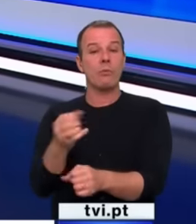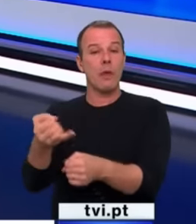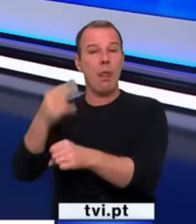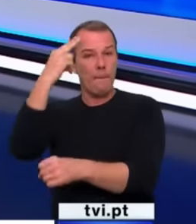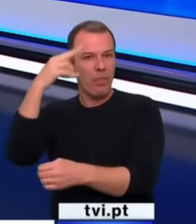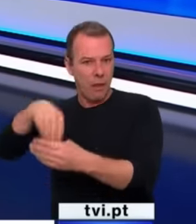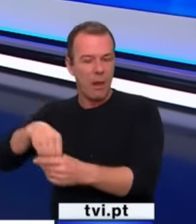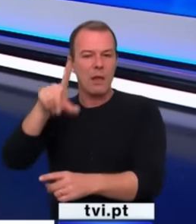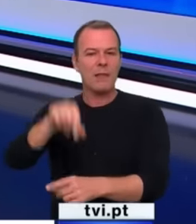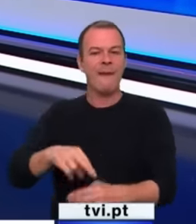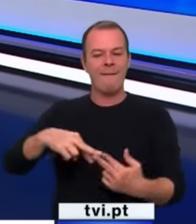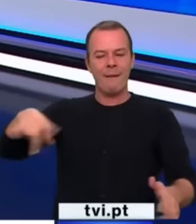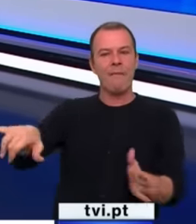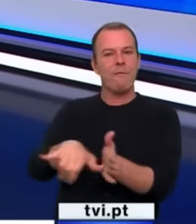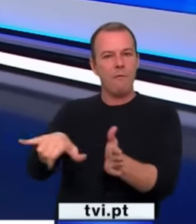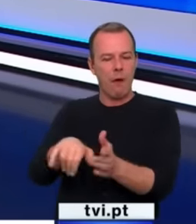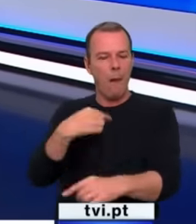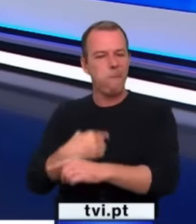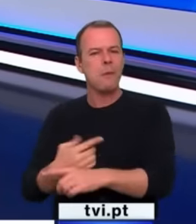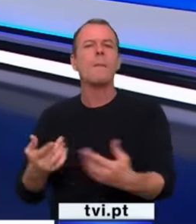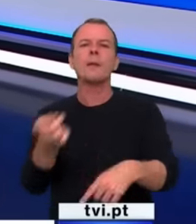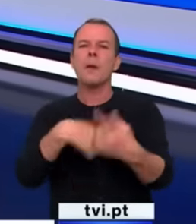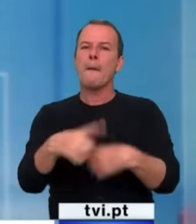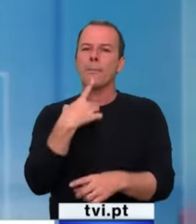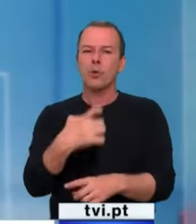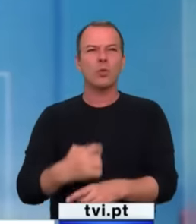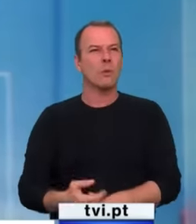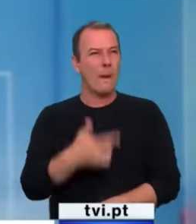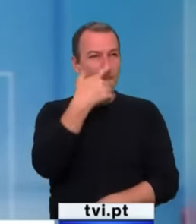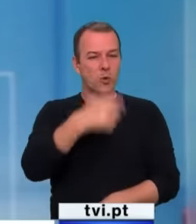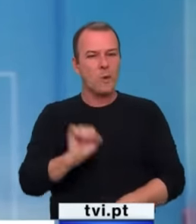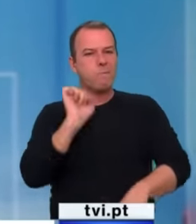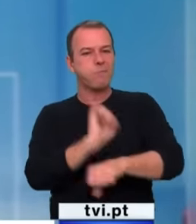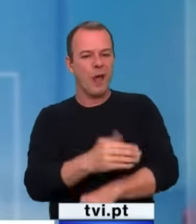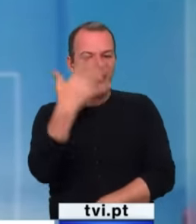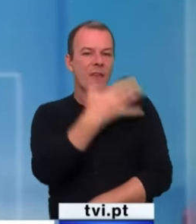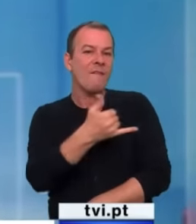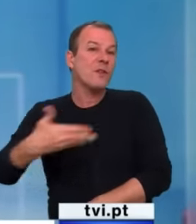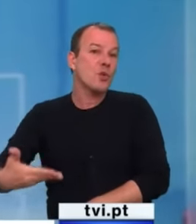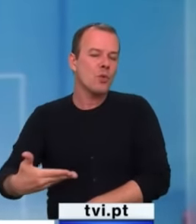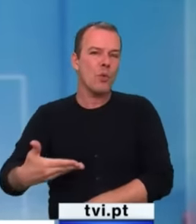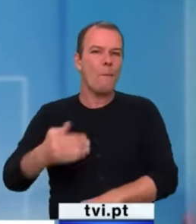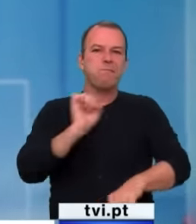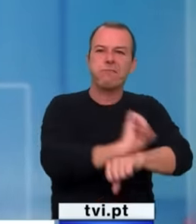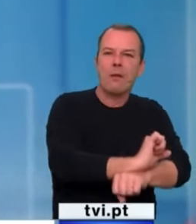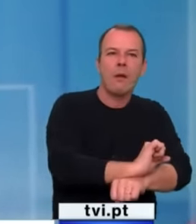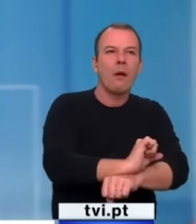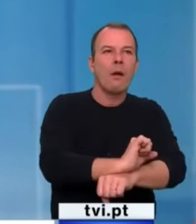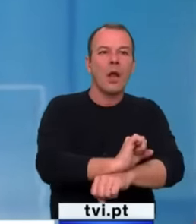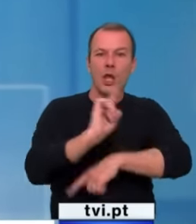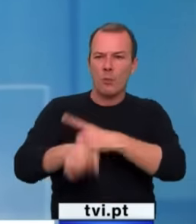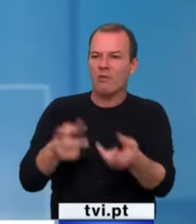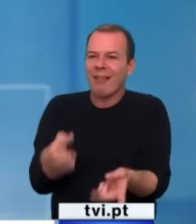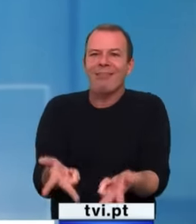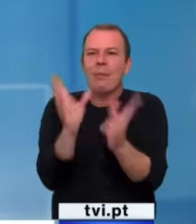e também da Câmara do Funchal. Ter arguídos 21 dias detidos para depois serem em liberdade, merece que